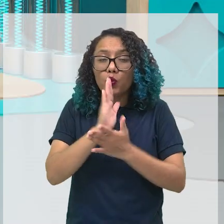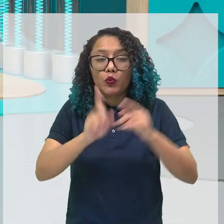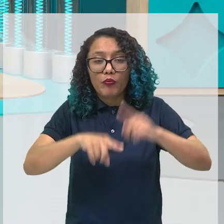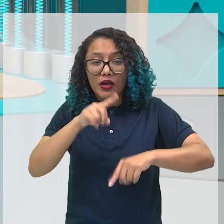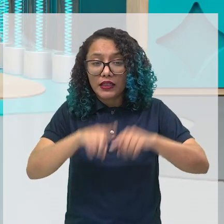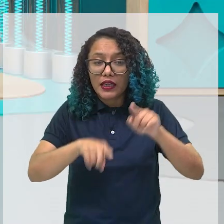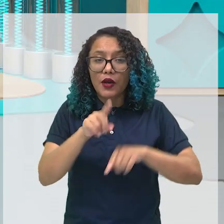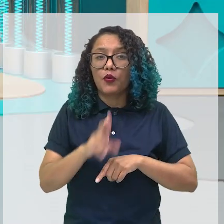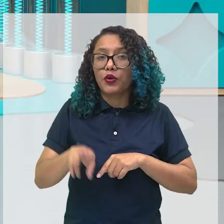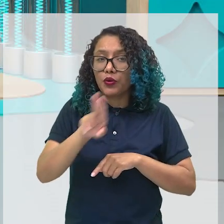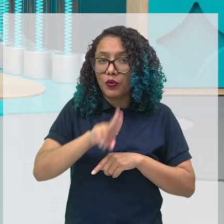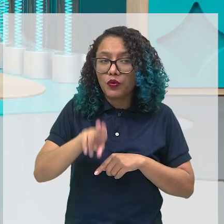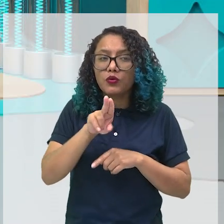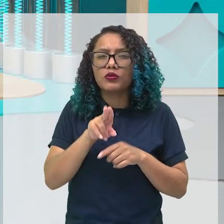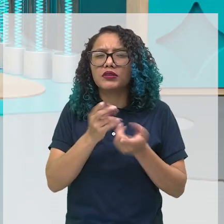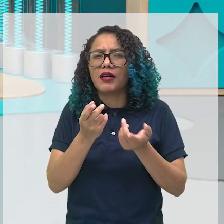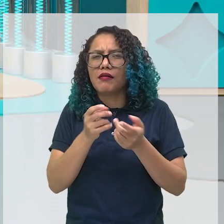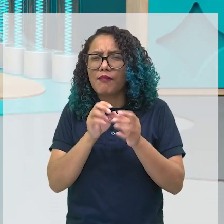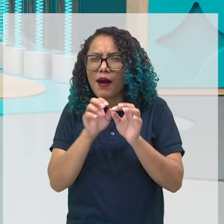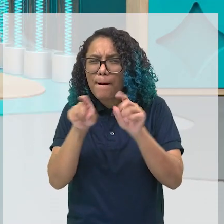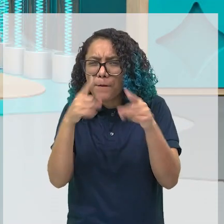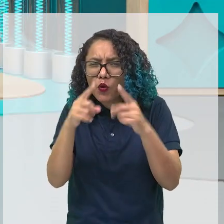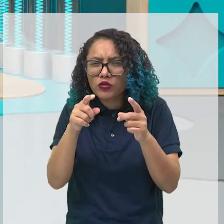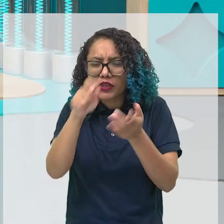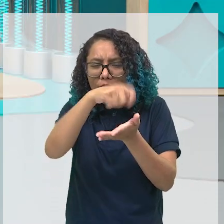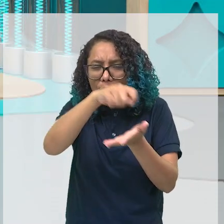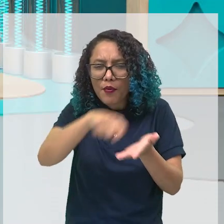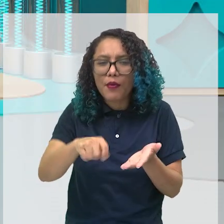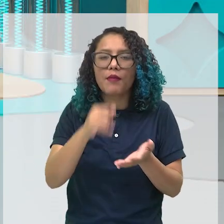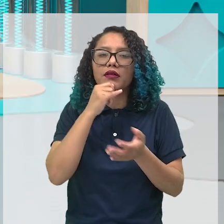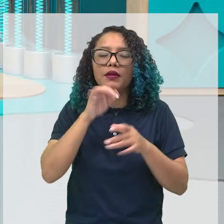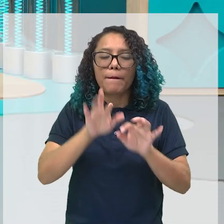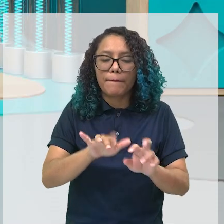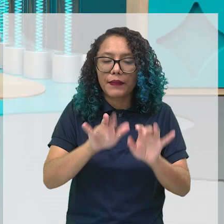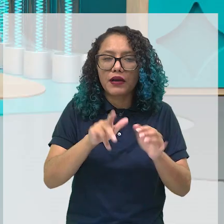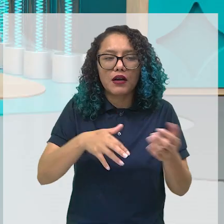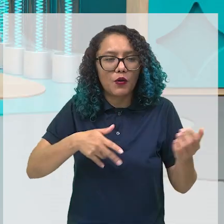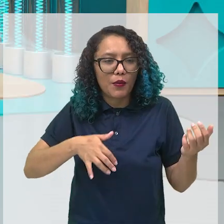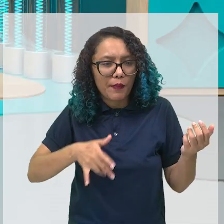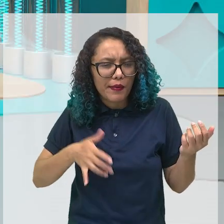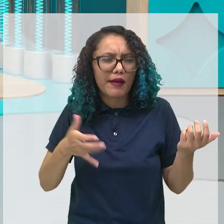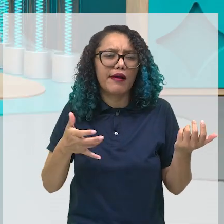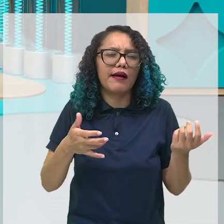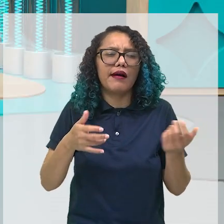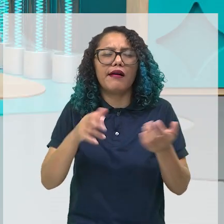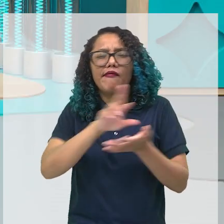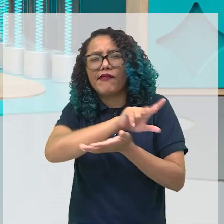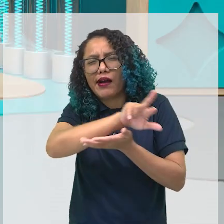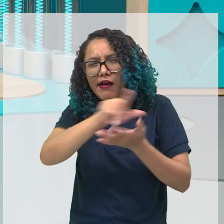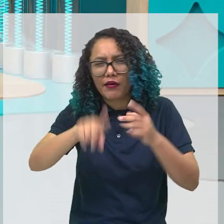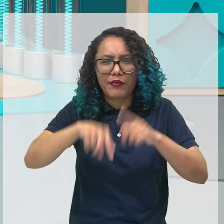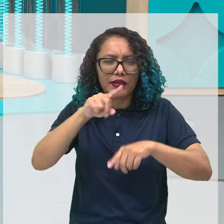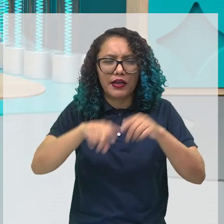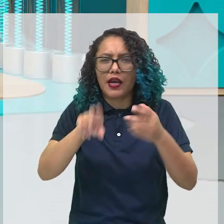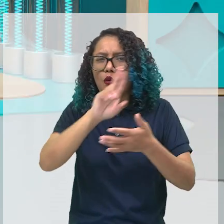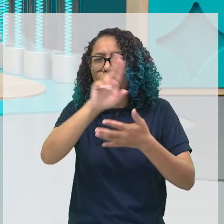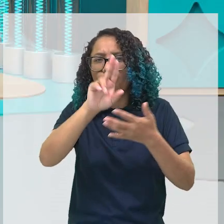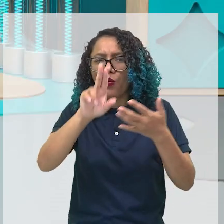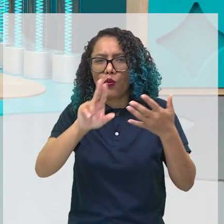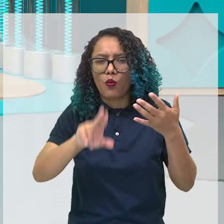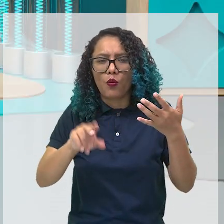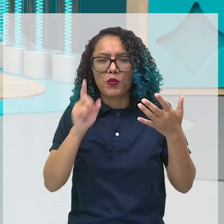na criação e na condução dessas músicas incluem aí o piano, o baixo, as congas, os bongos, os